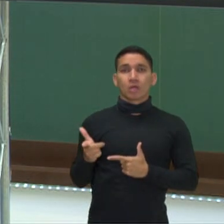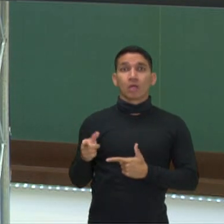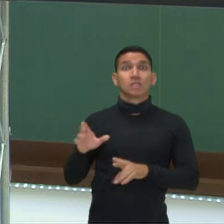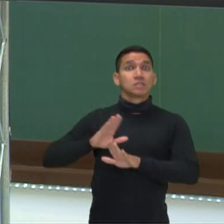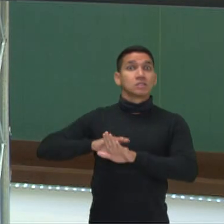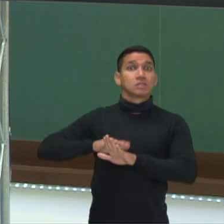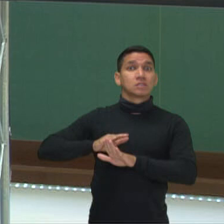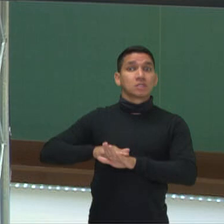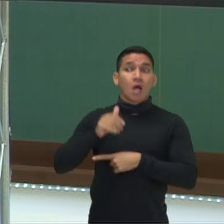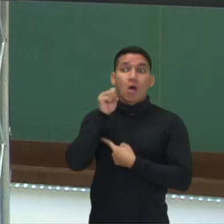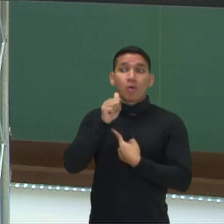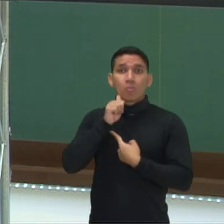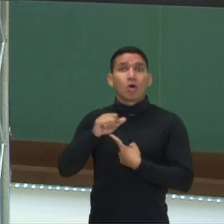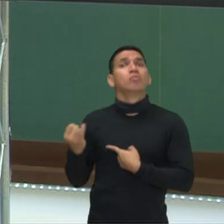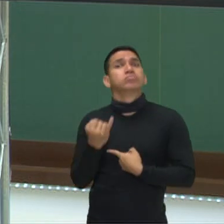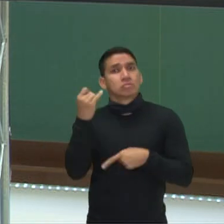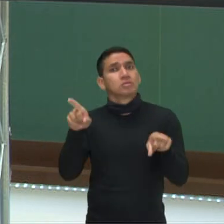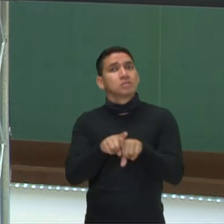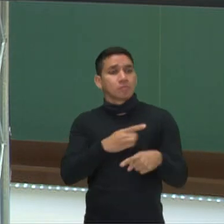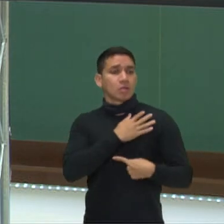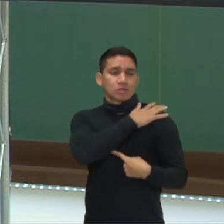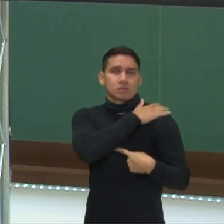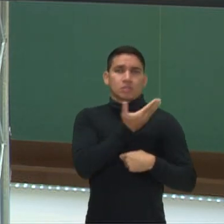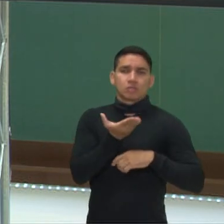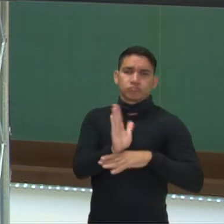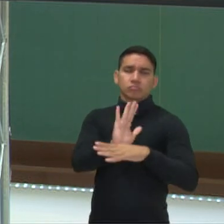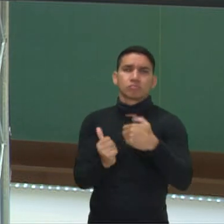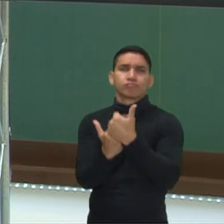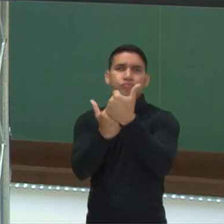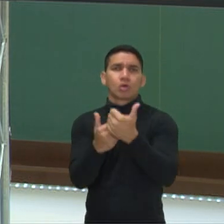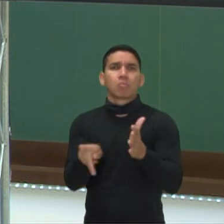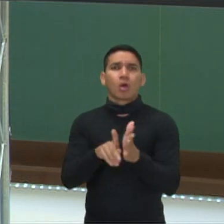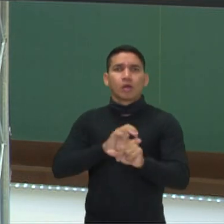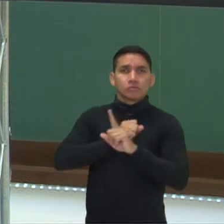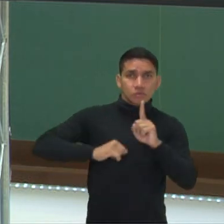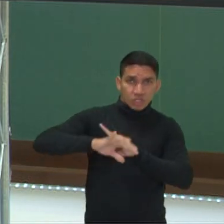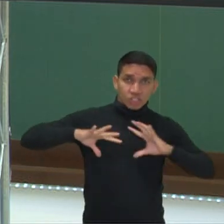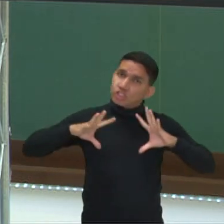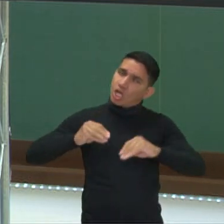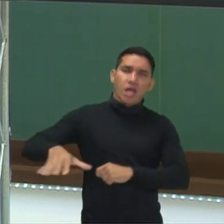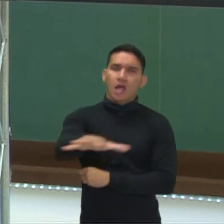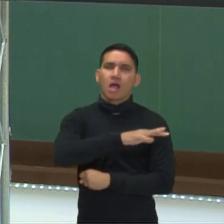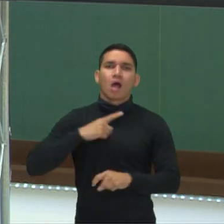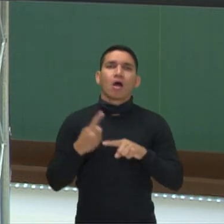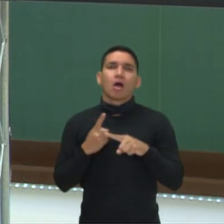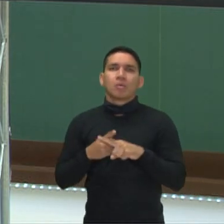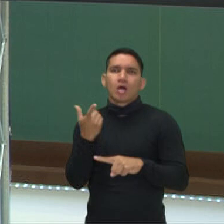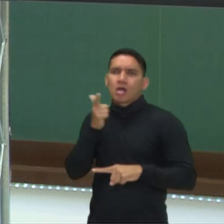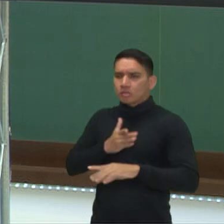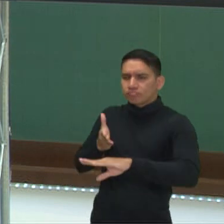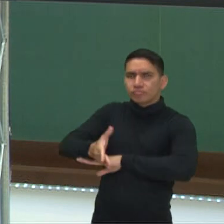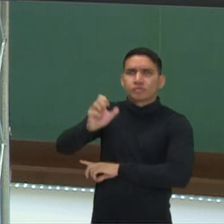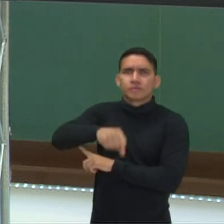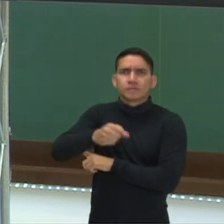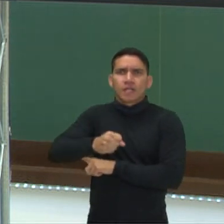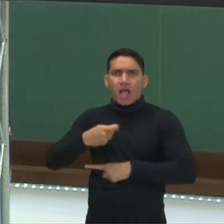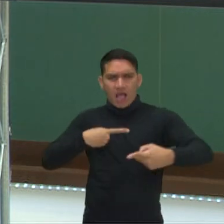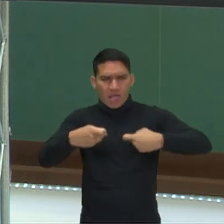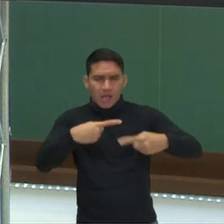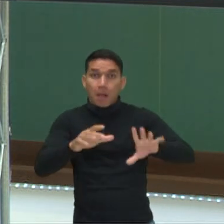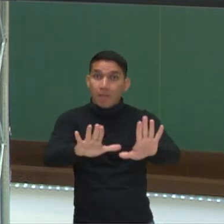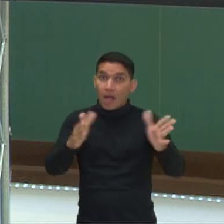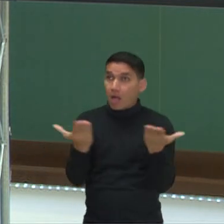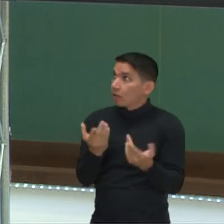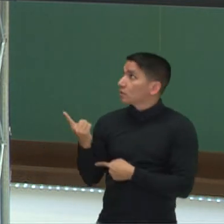eram importantes nas Forças Armadas dos Estados Unidos, no Exército e na sociedade em geral, por estarem participando sim da guerra, mas aqui no